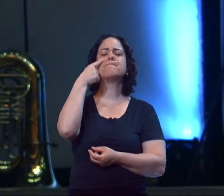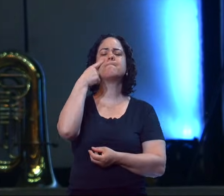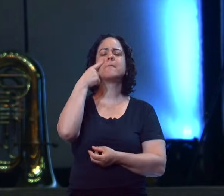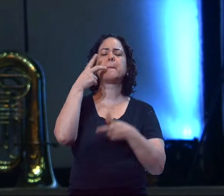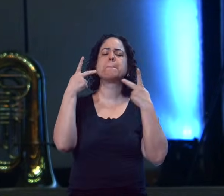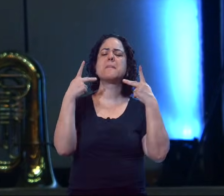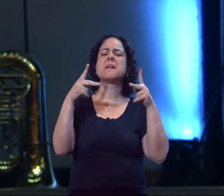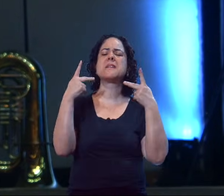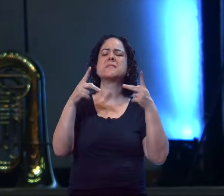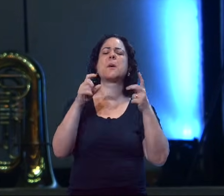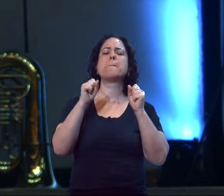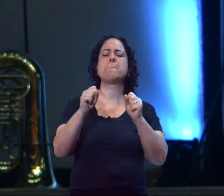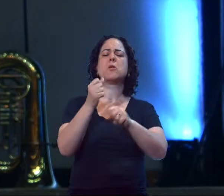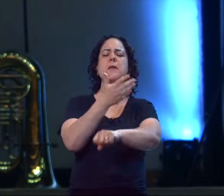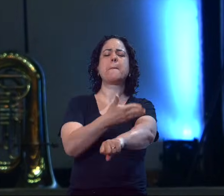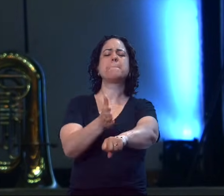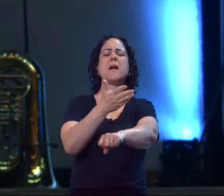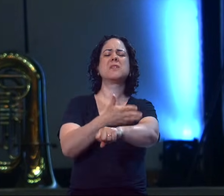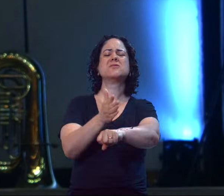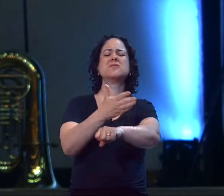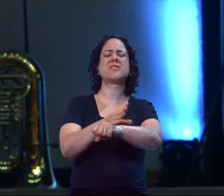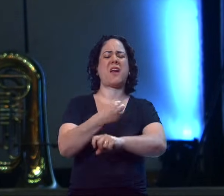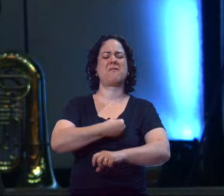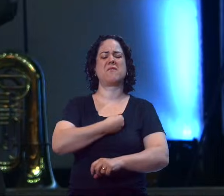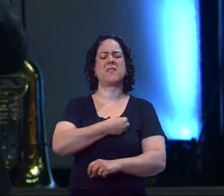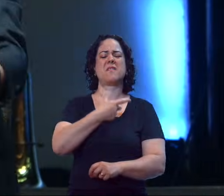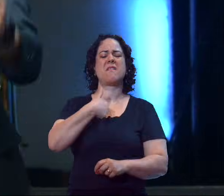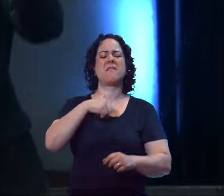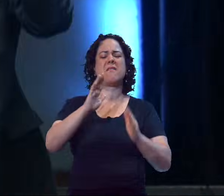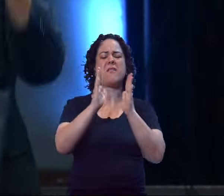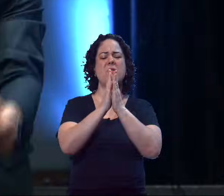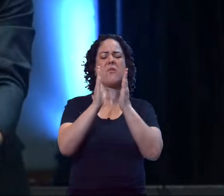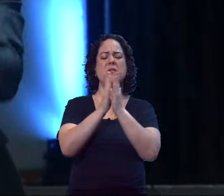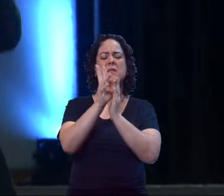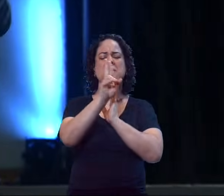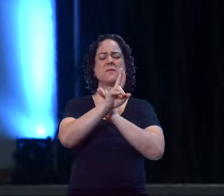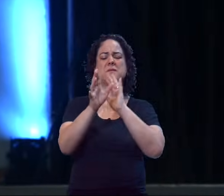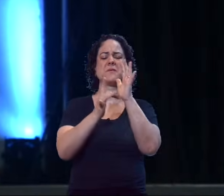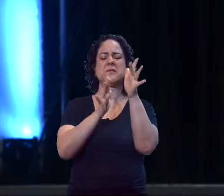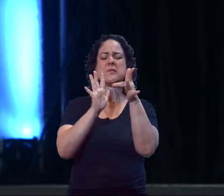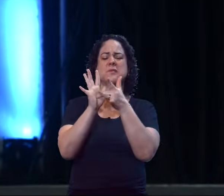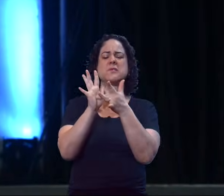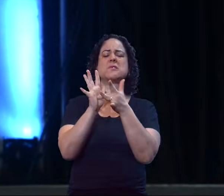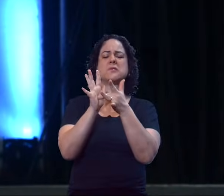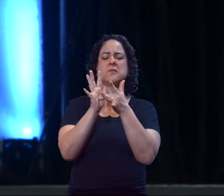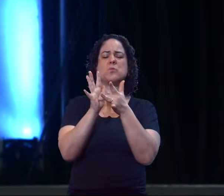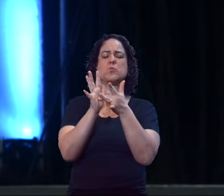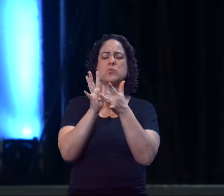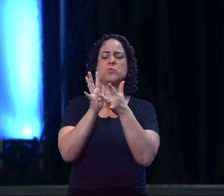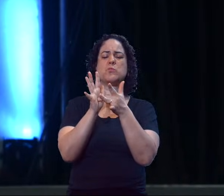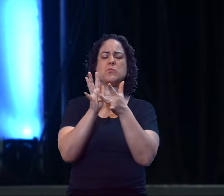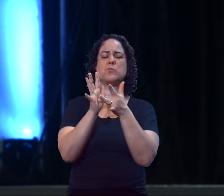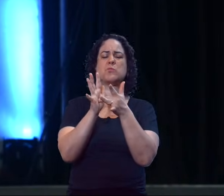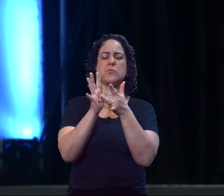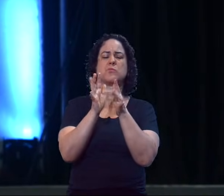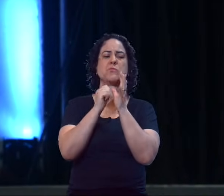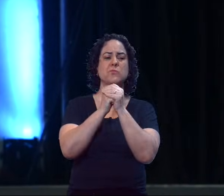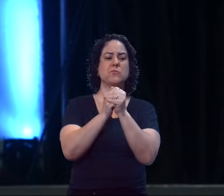e coloquem em prática, Pai. Essa é a minha oração, em nome de